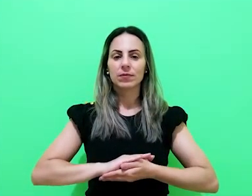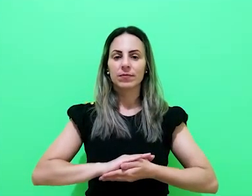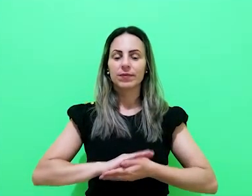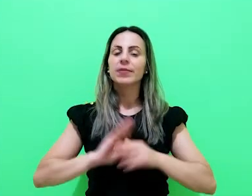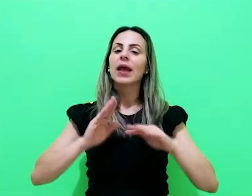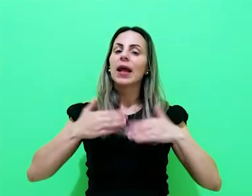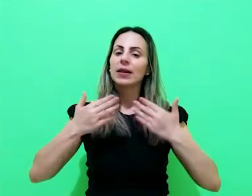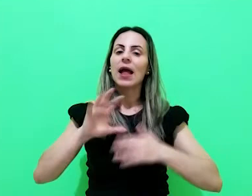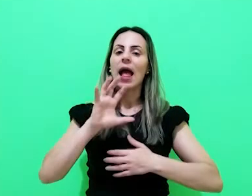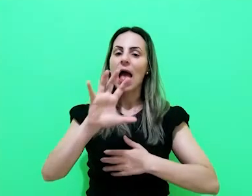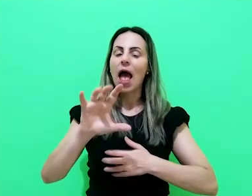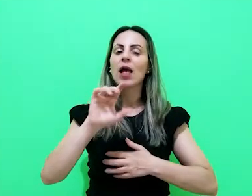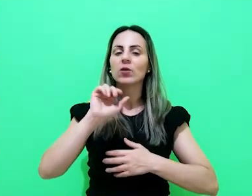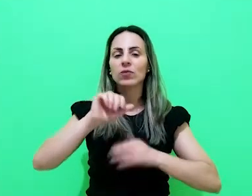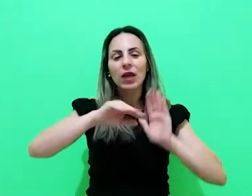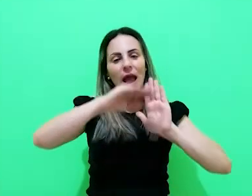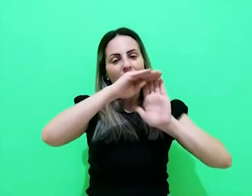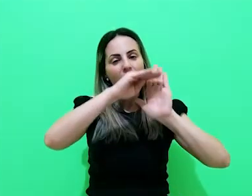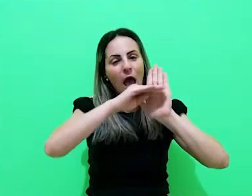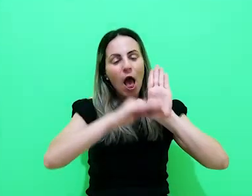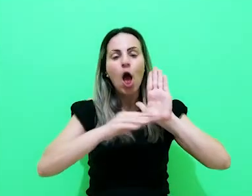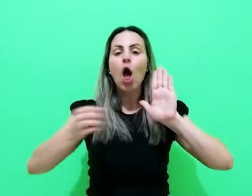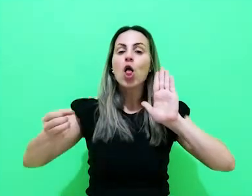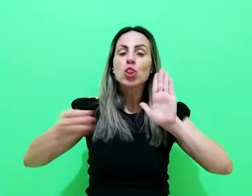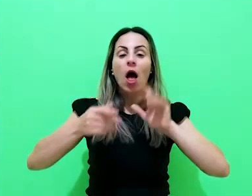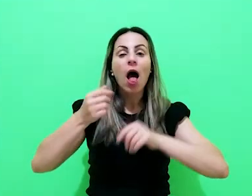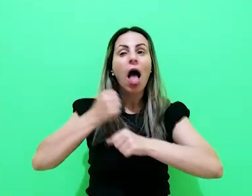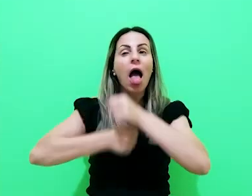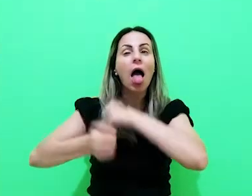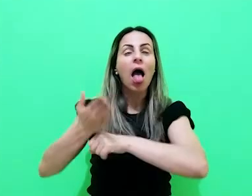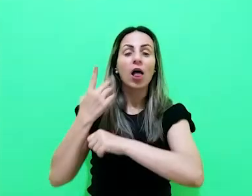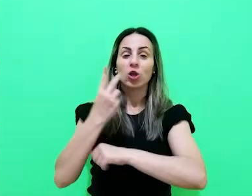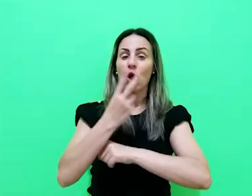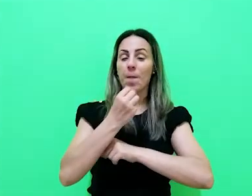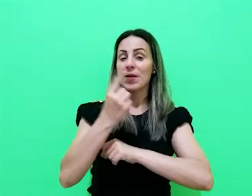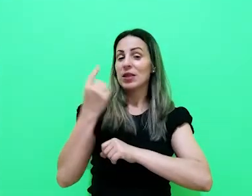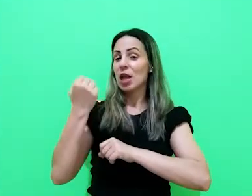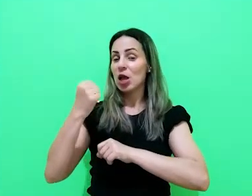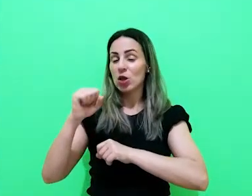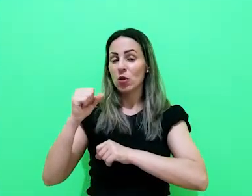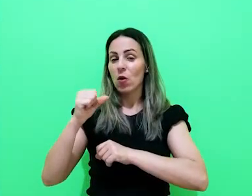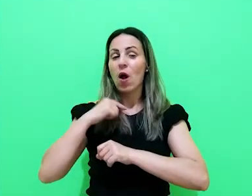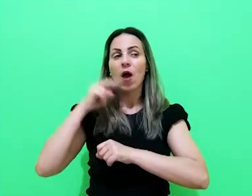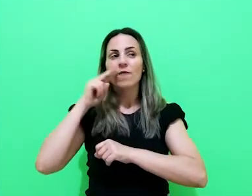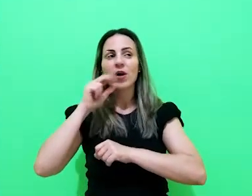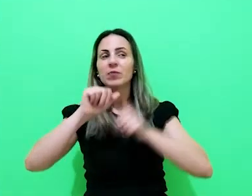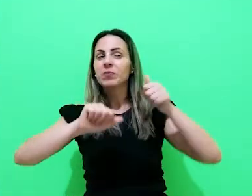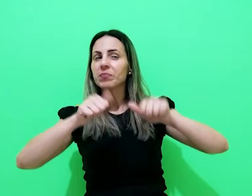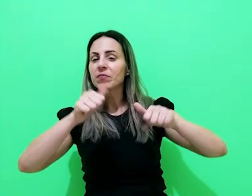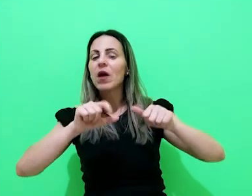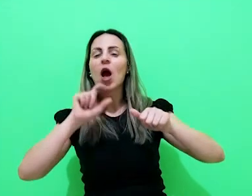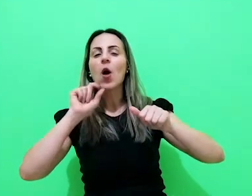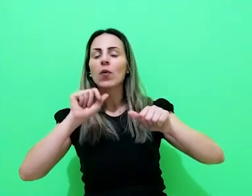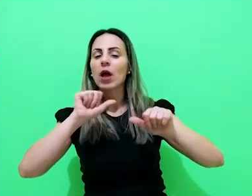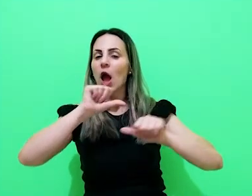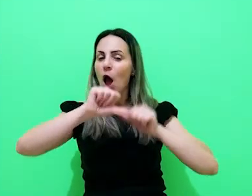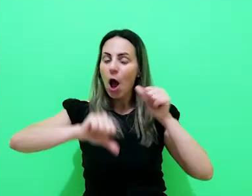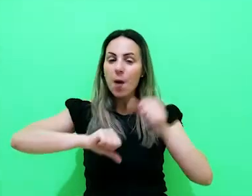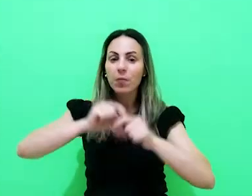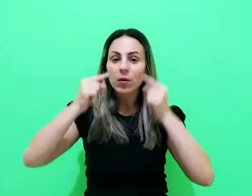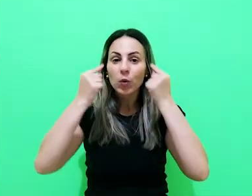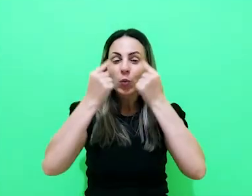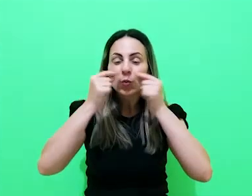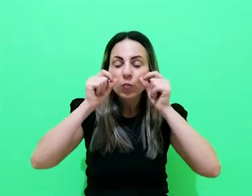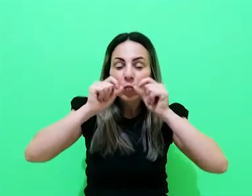Bom, essa é a nova escala de coma de Glasgow. Antigamente, até 2018, a gente não levava em consideração a alteração